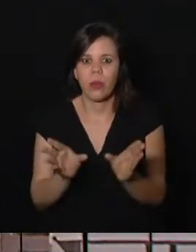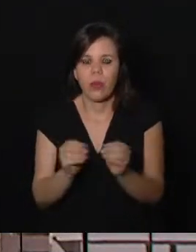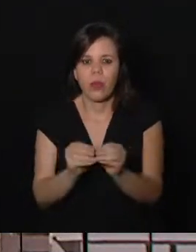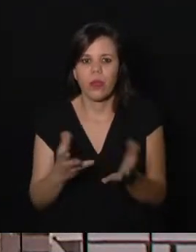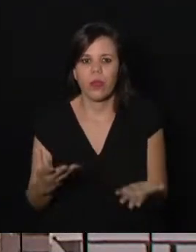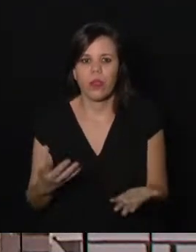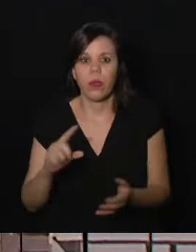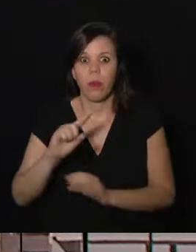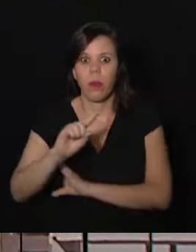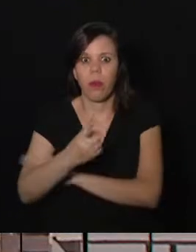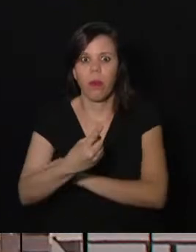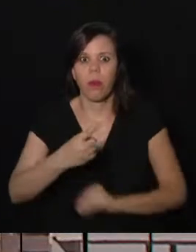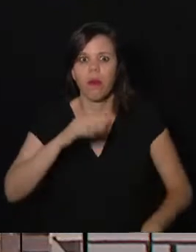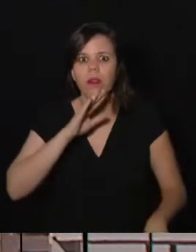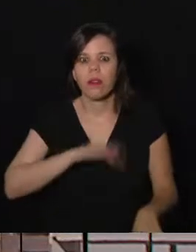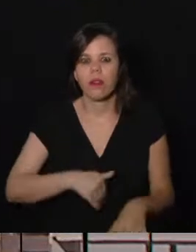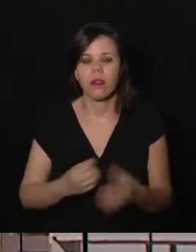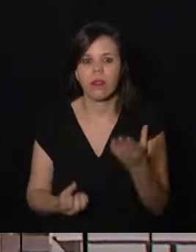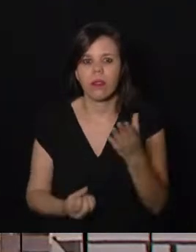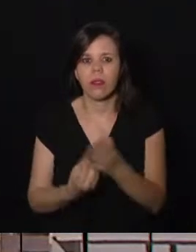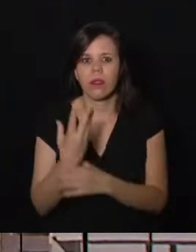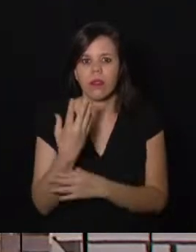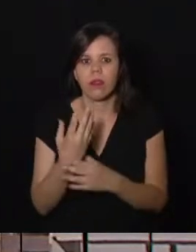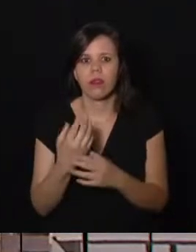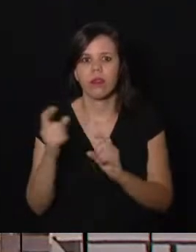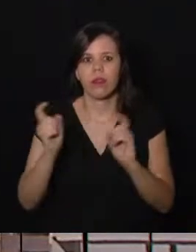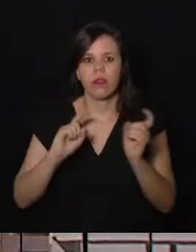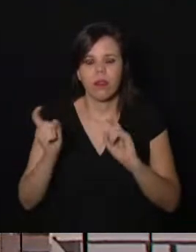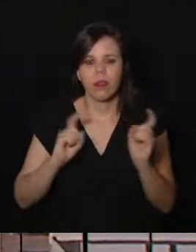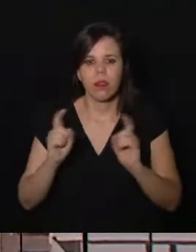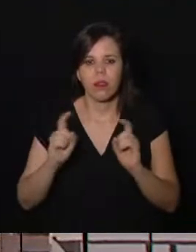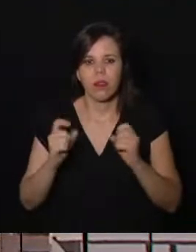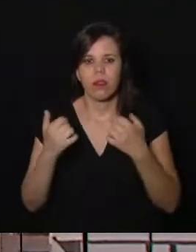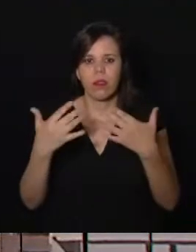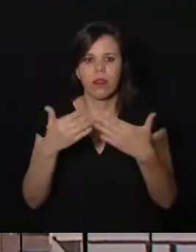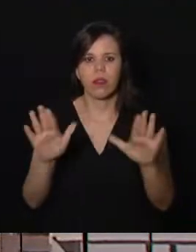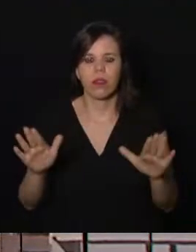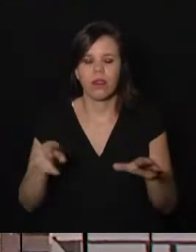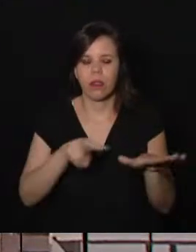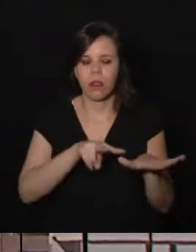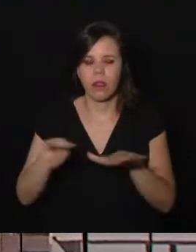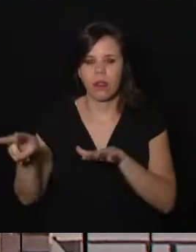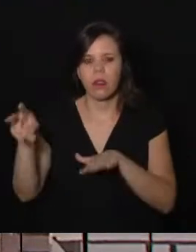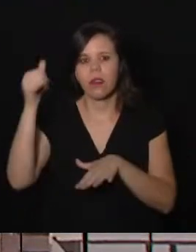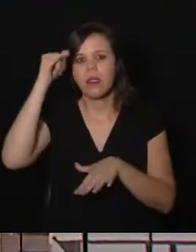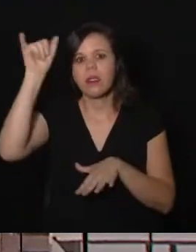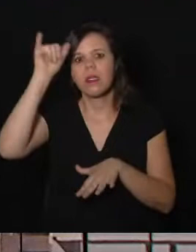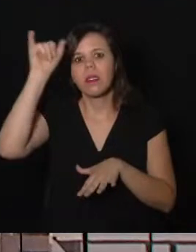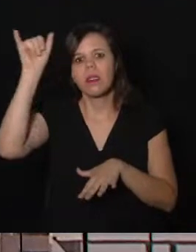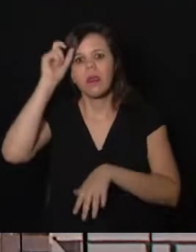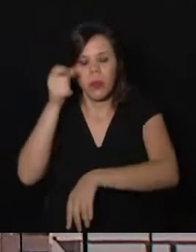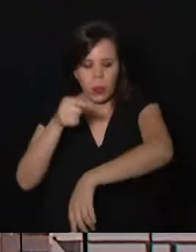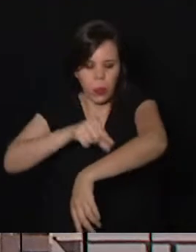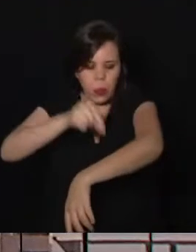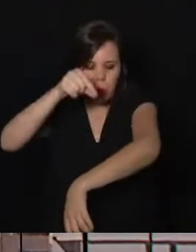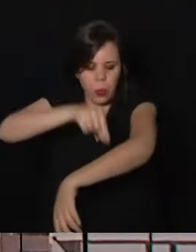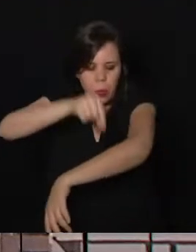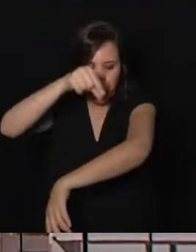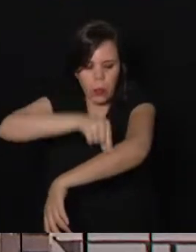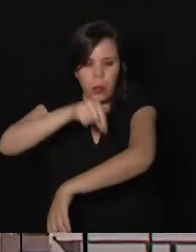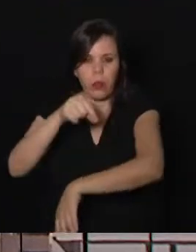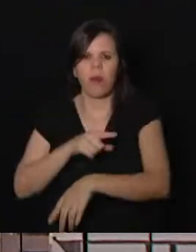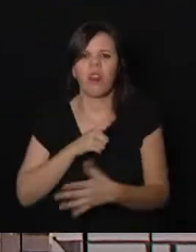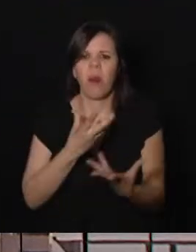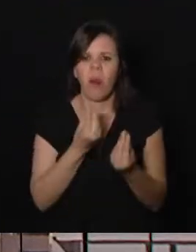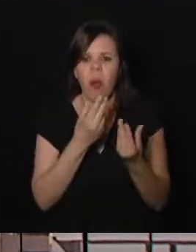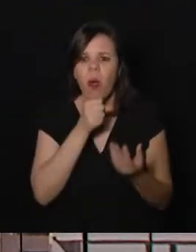à 1h da tarde acontece a audiência pública sobre a Semana de Prevenção da Febre Maculosa, mas nós temos muitas